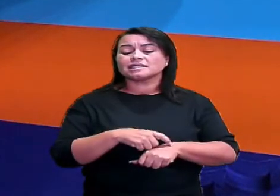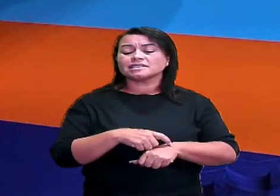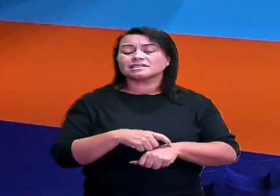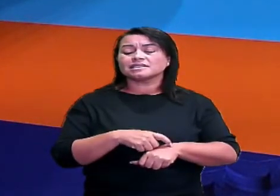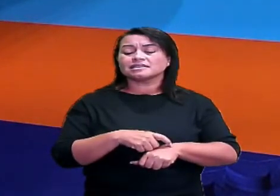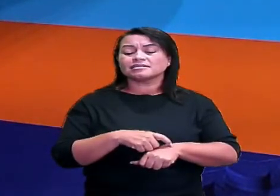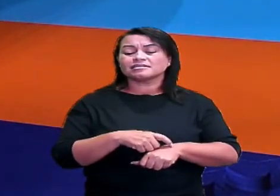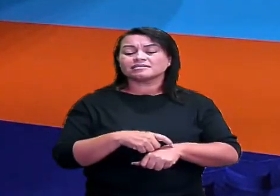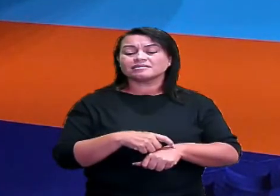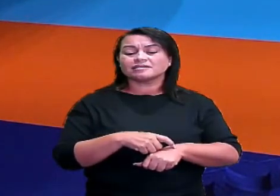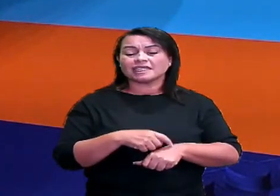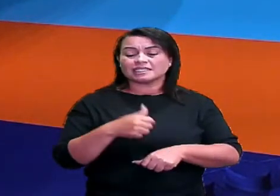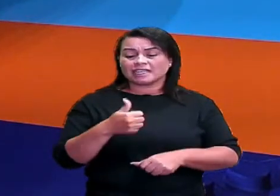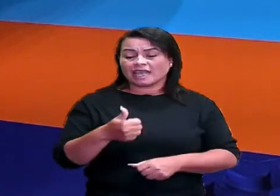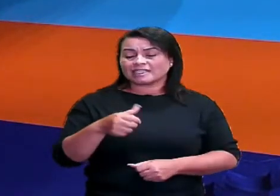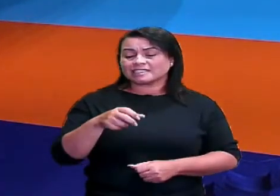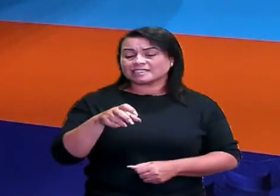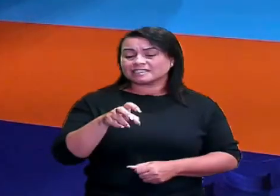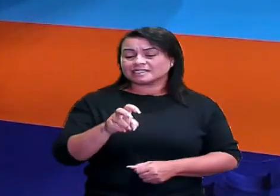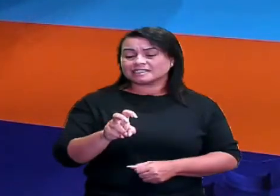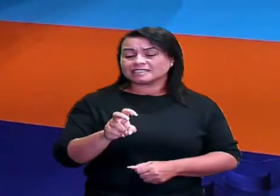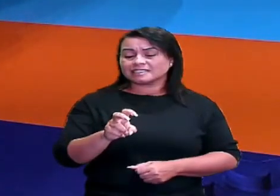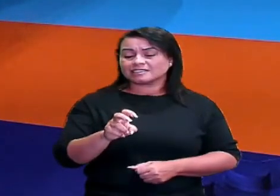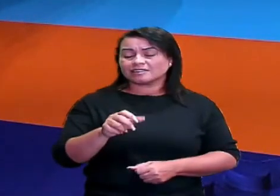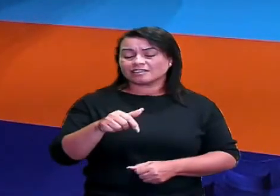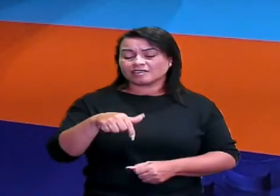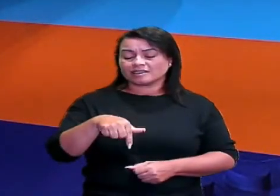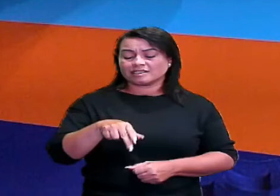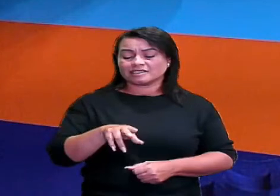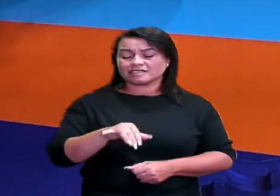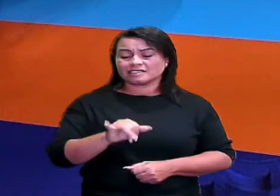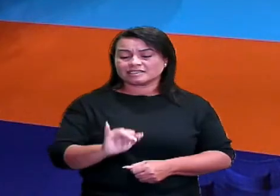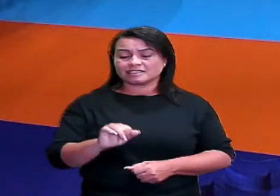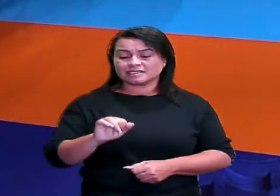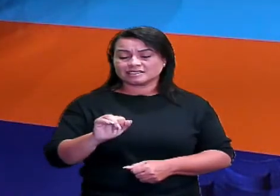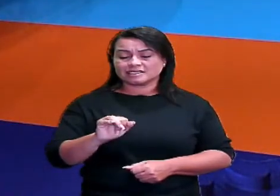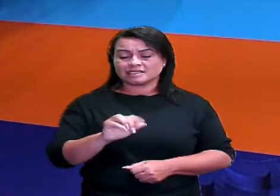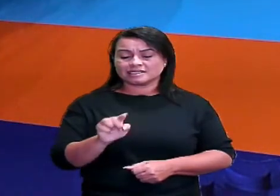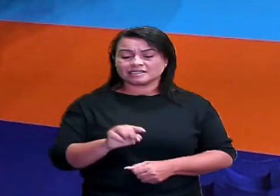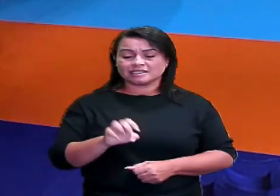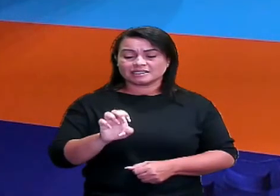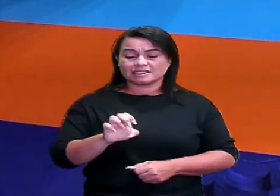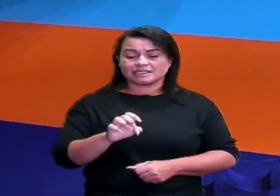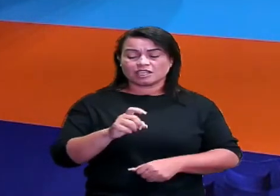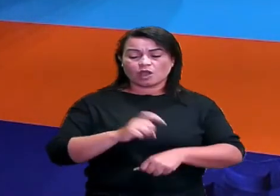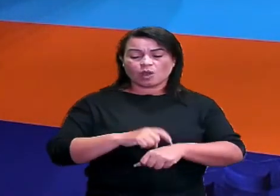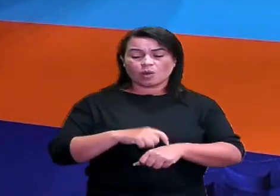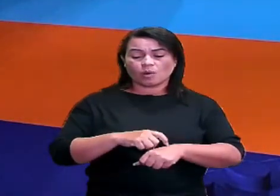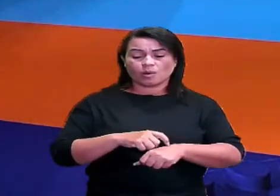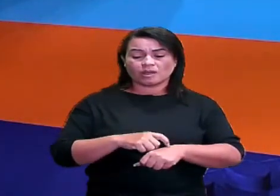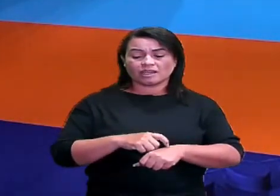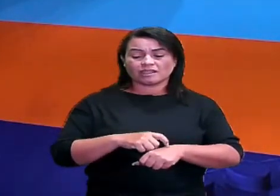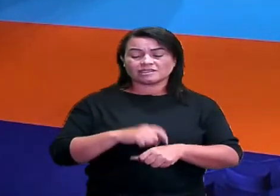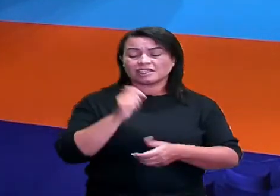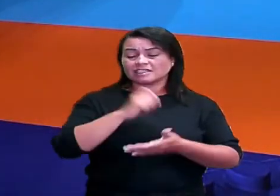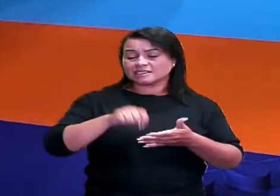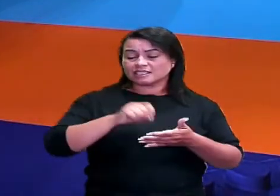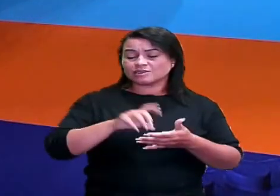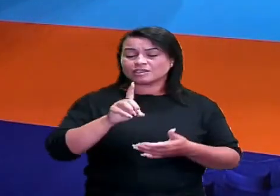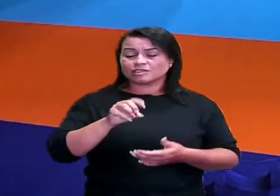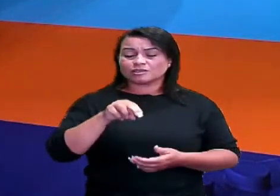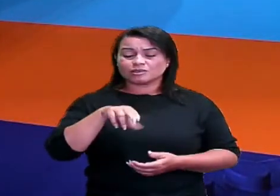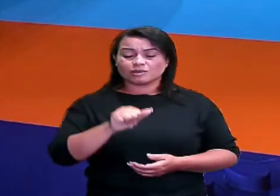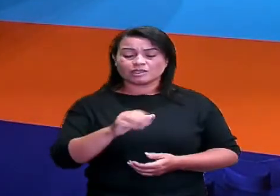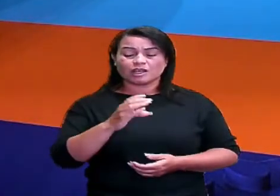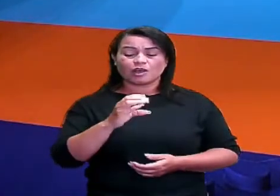15 horas. Então aqui ó, o que? 15 horas. Dona Cotia. Ó, Dona